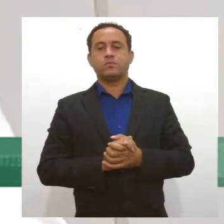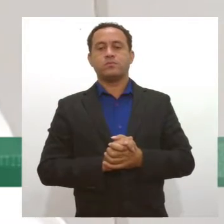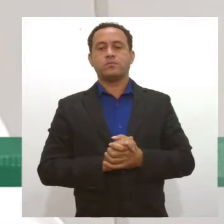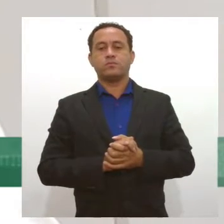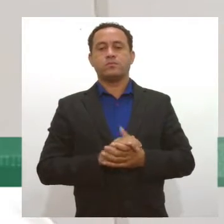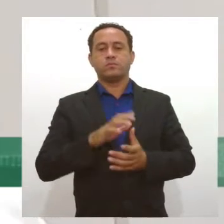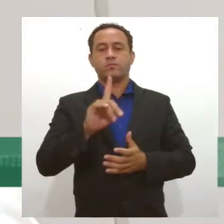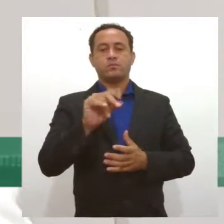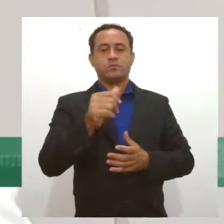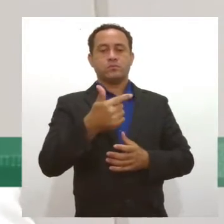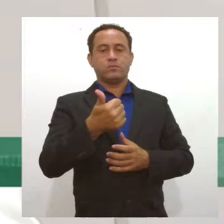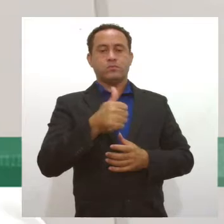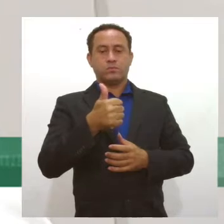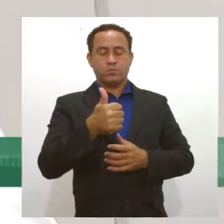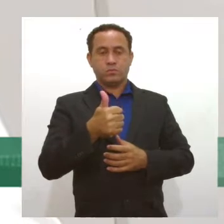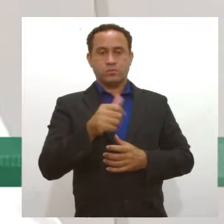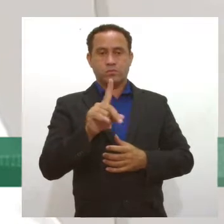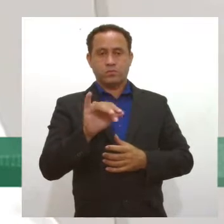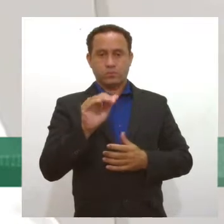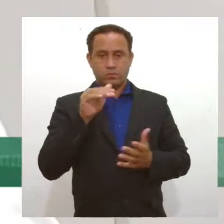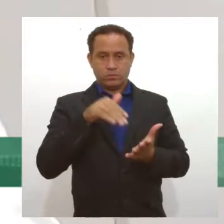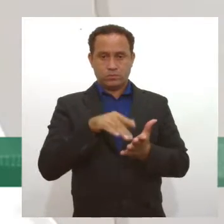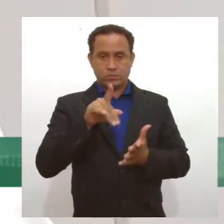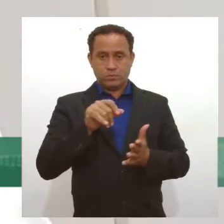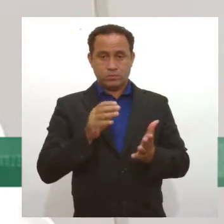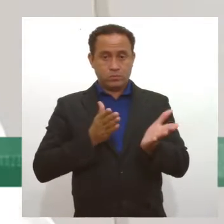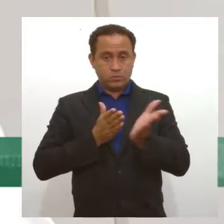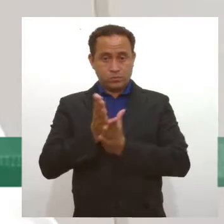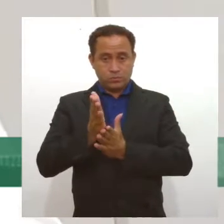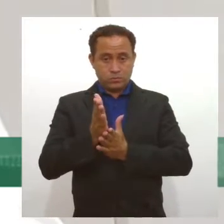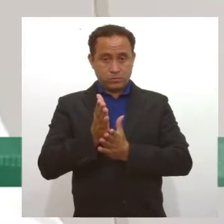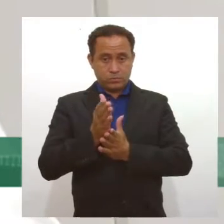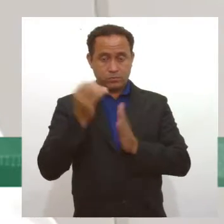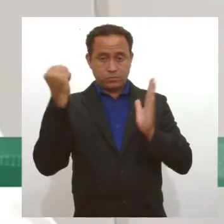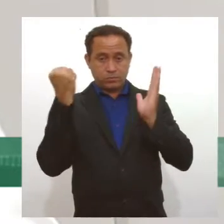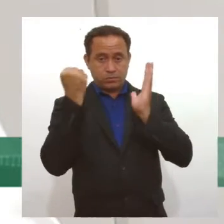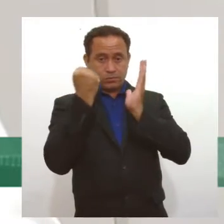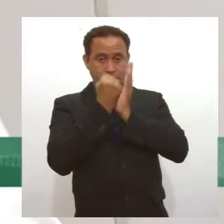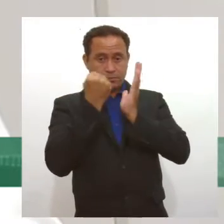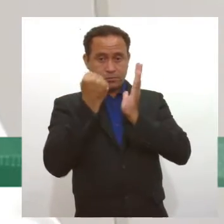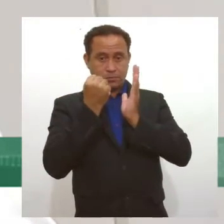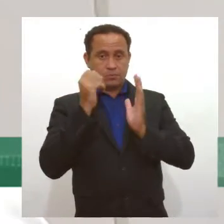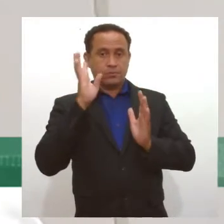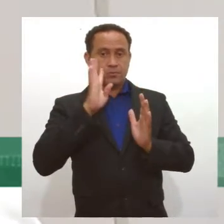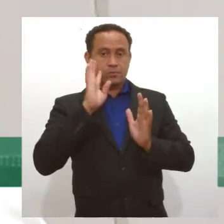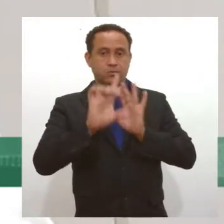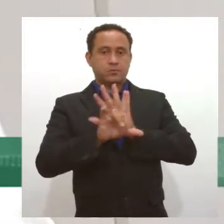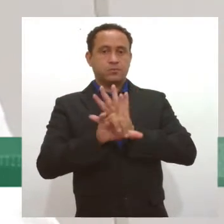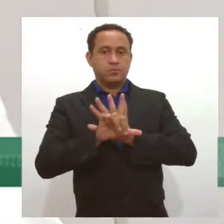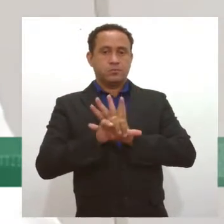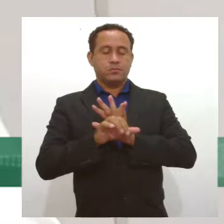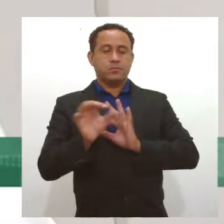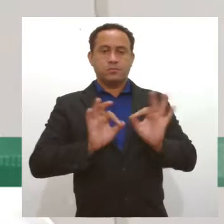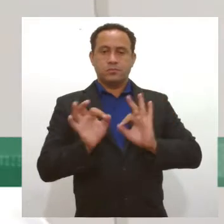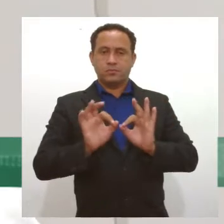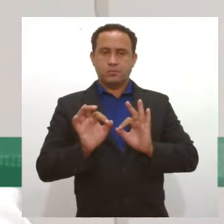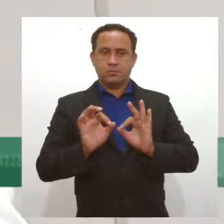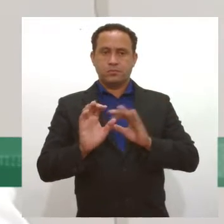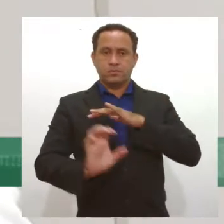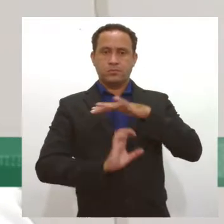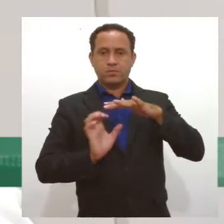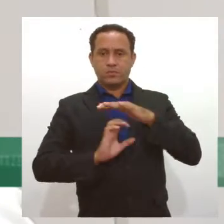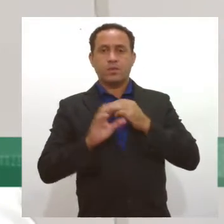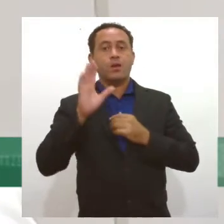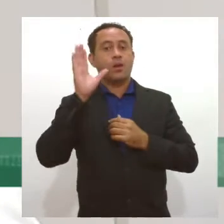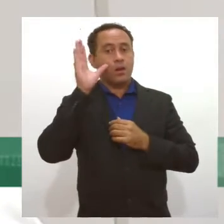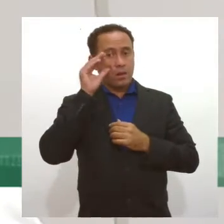no último dia 11, né, foi aprovado, né, na Câmara dos Deputados um marco, né, legal das startups. Né? Isso é muito interessante,